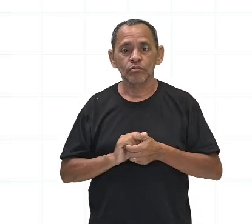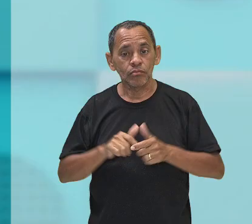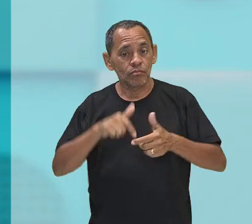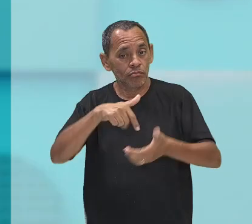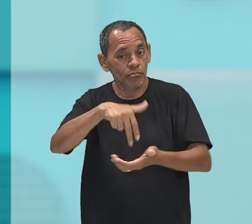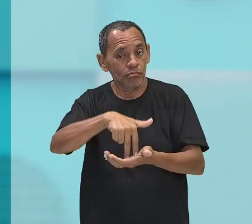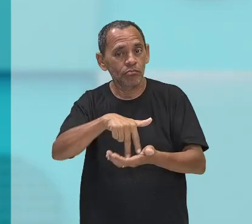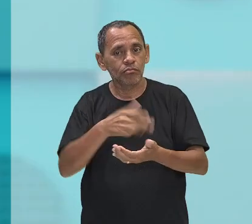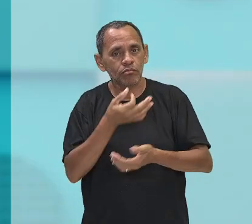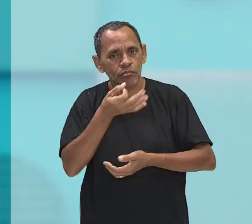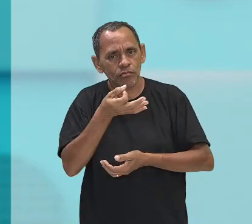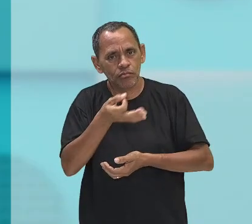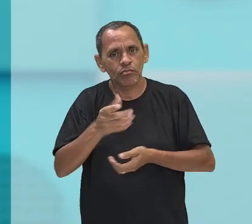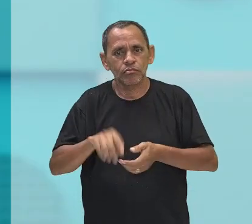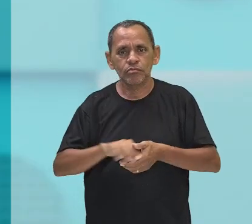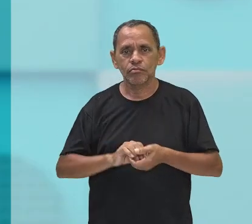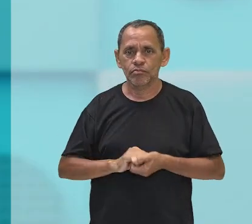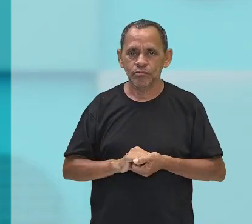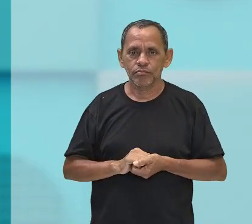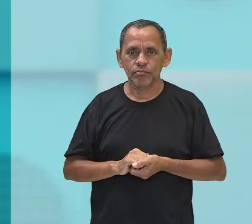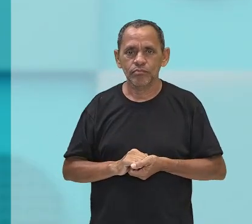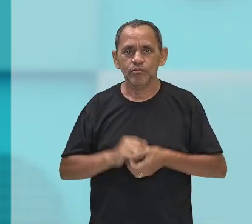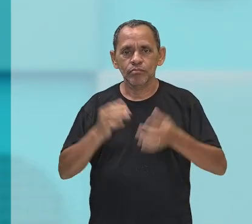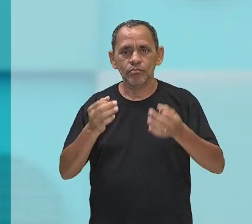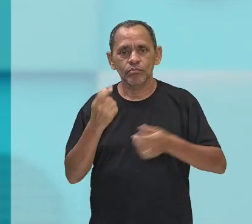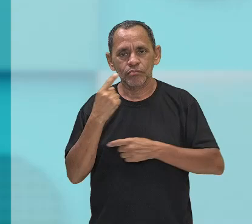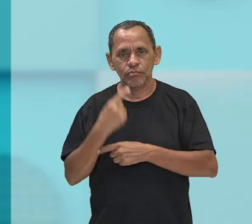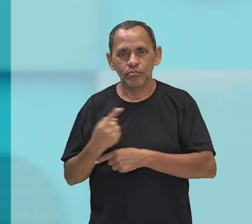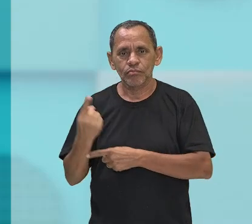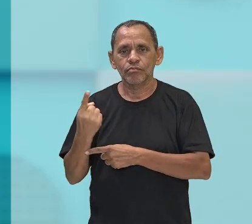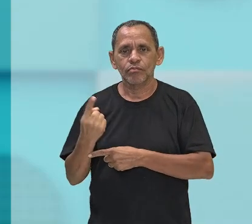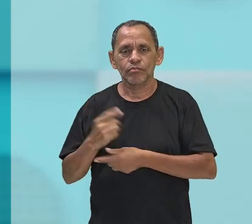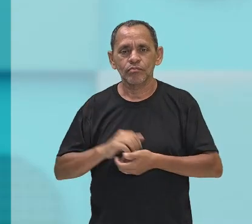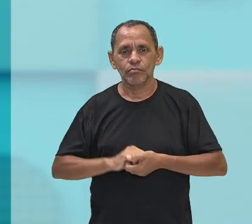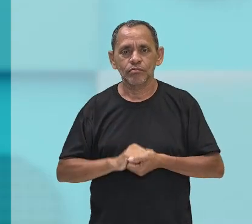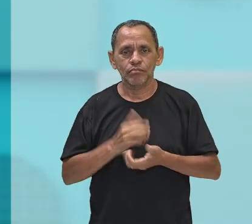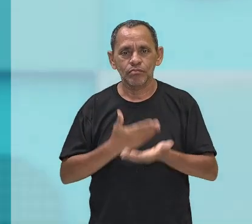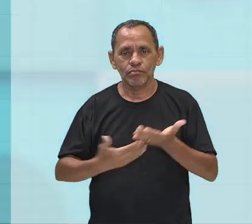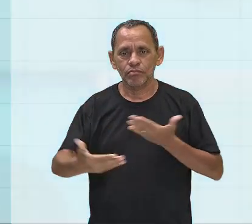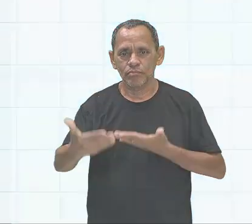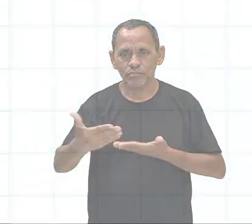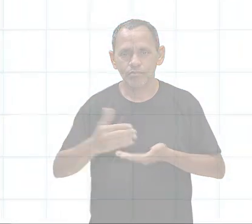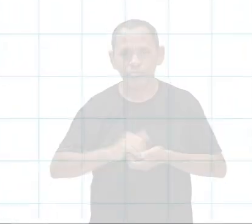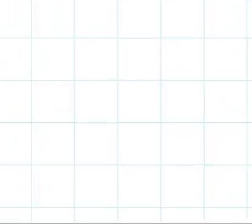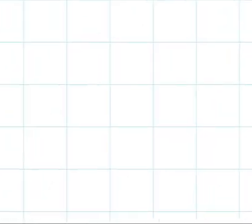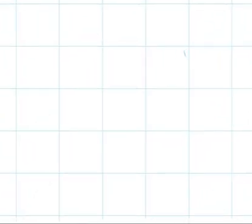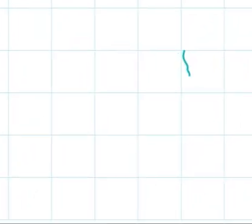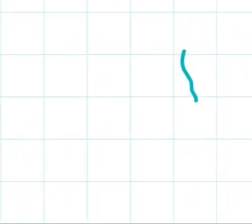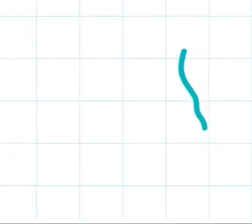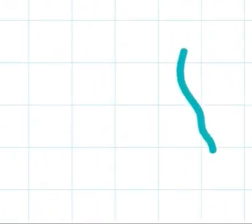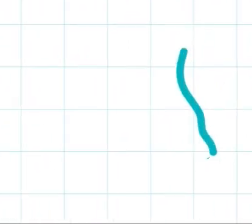certo? Vamos ver, então, tudo isso na nossa aula de agora. Vamos lá?